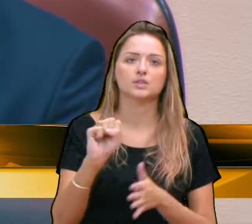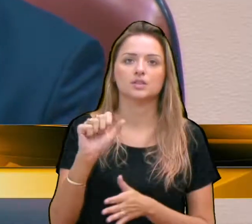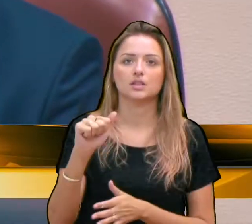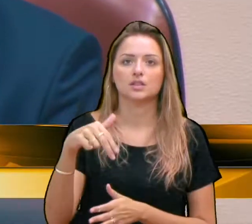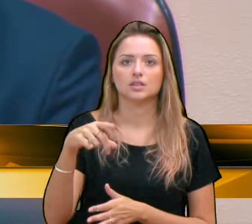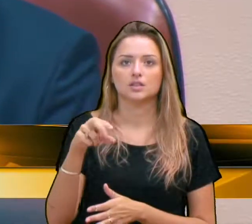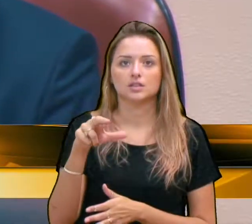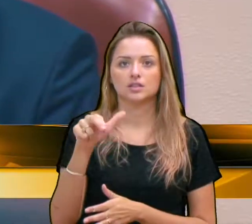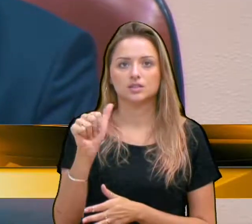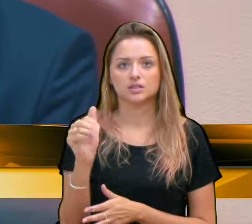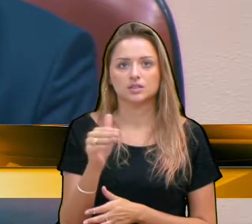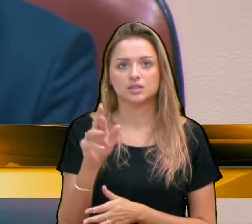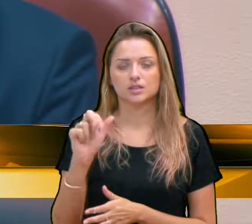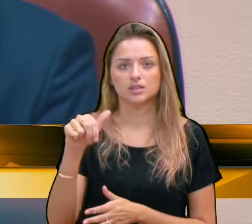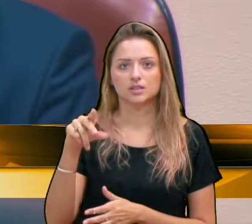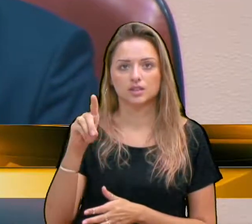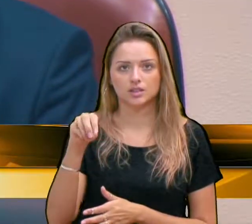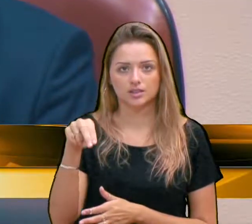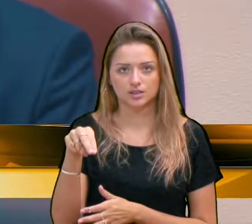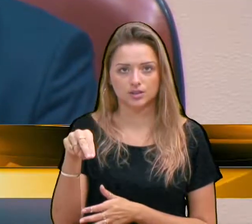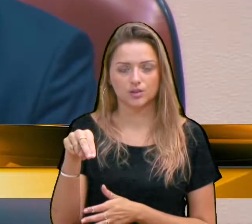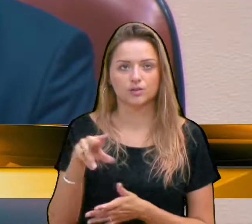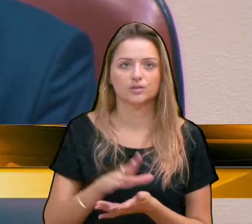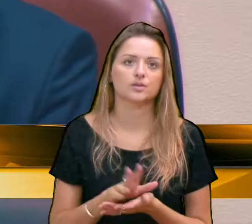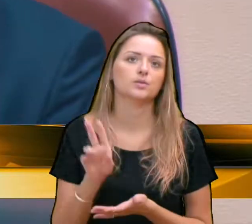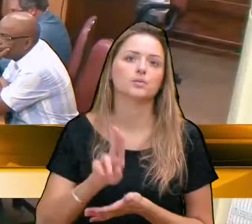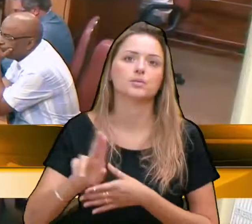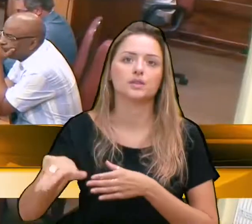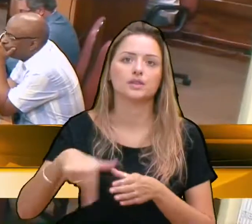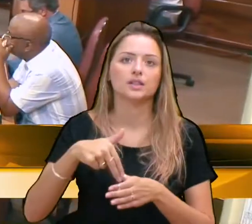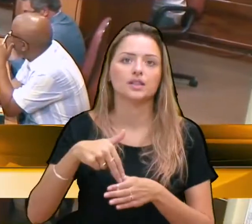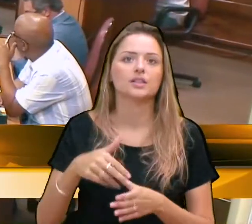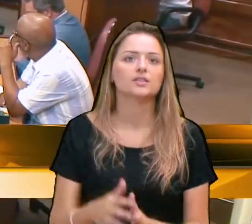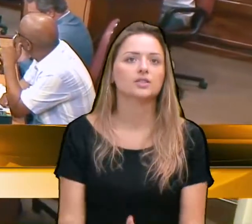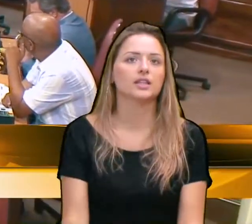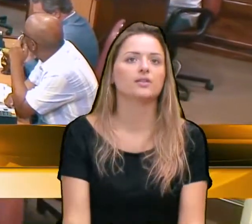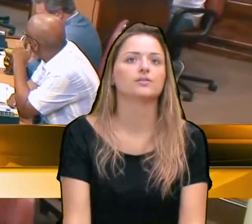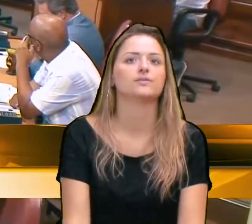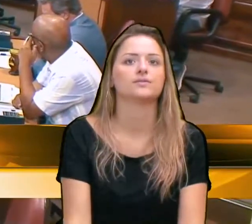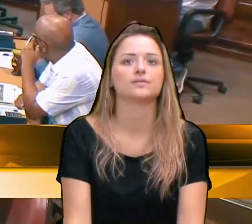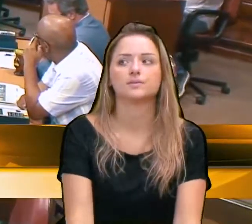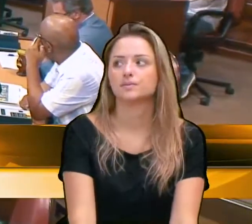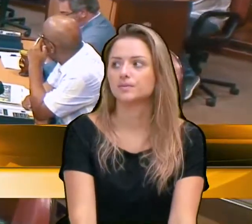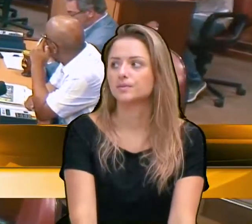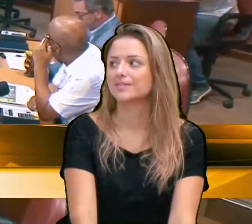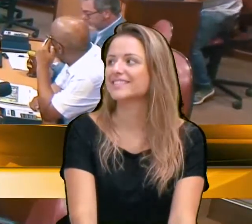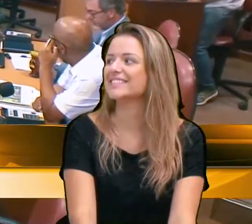até a tribuna para que faça uso da palavra.